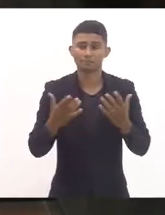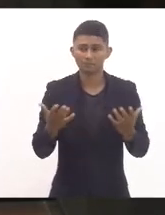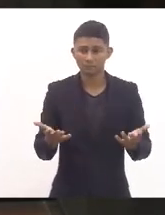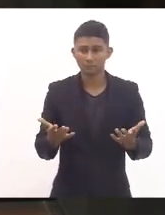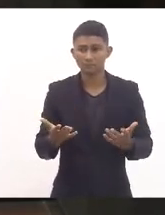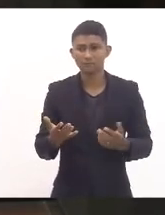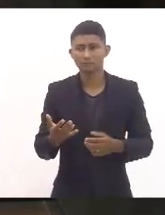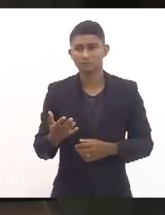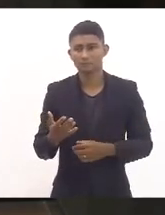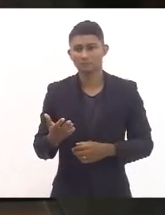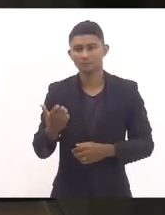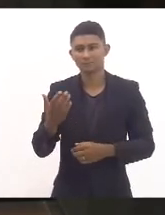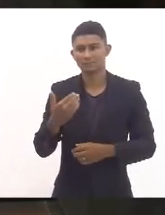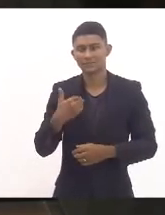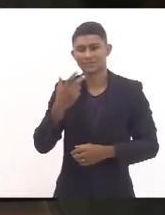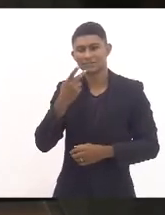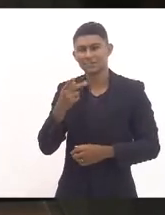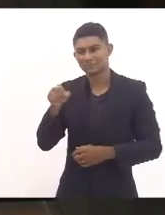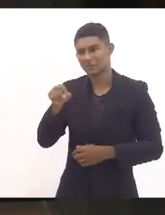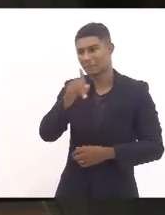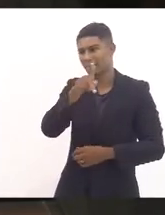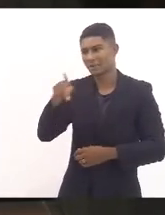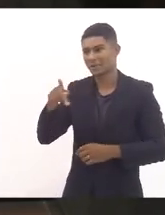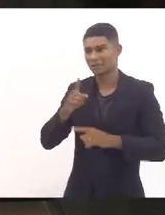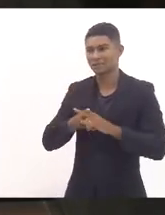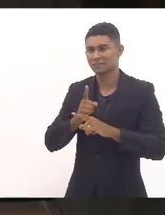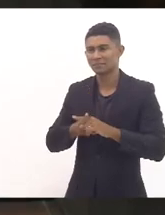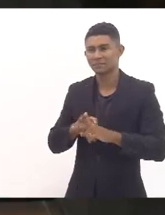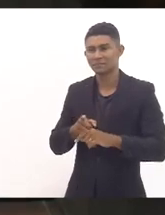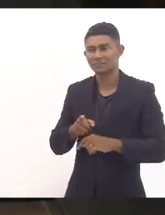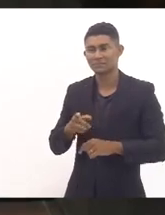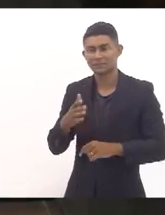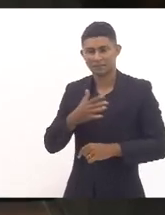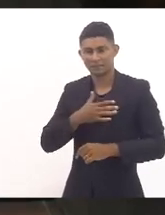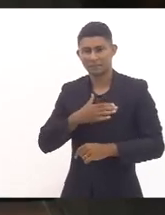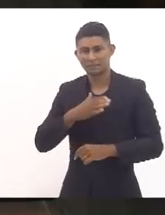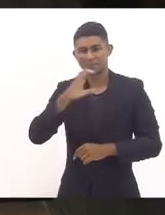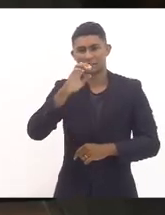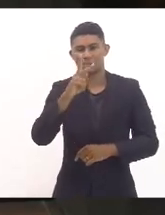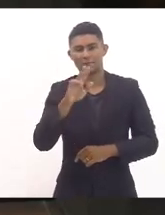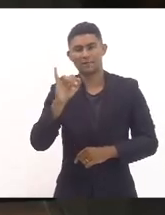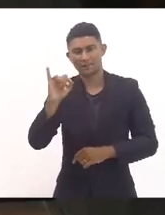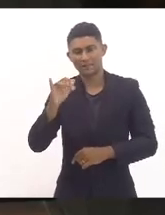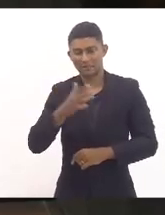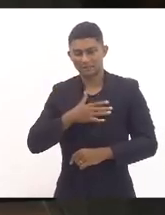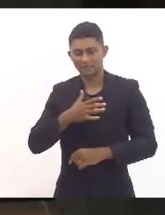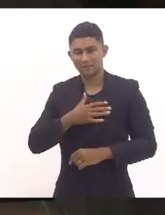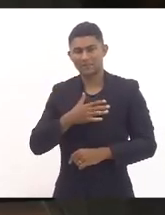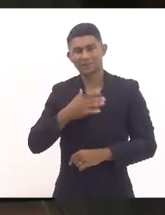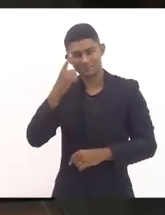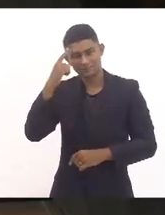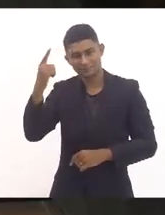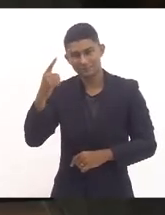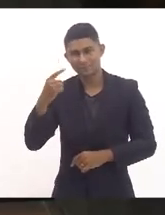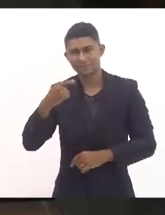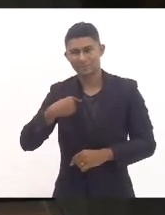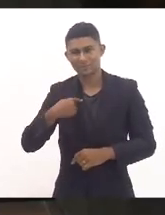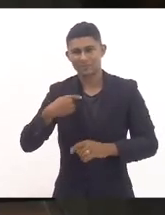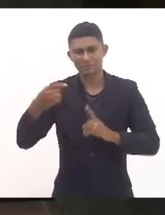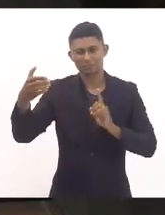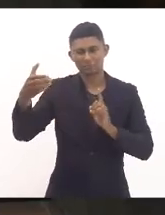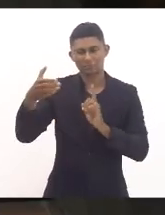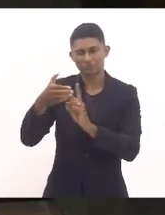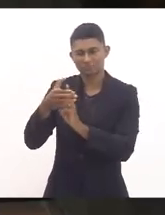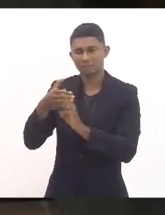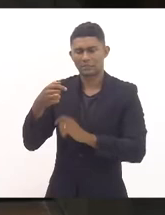estou chamando a senhora de presidente toda hora, porque a senhora é presidente da minha CPI do Extreminha, porque eu me sinto partícipe, não